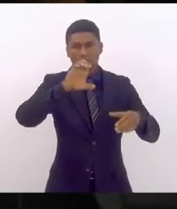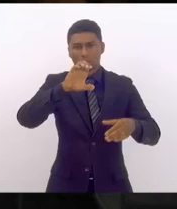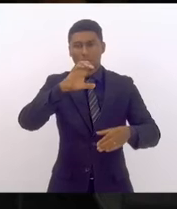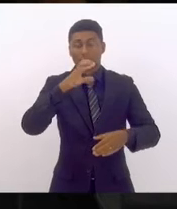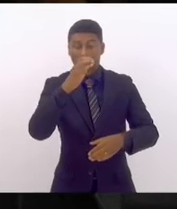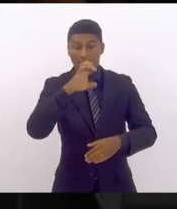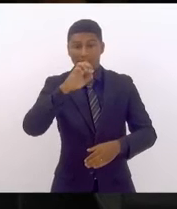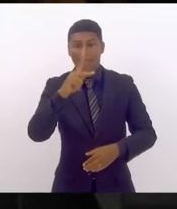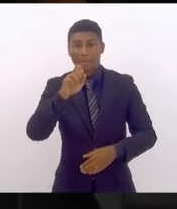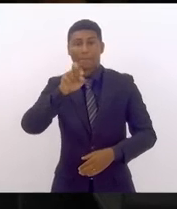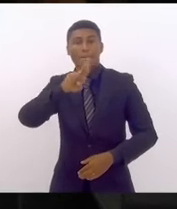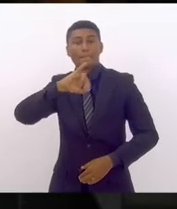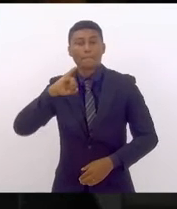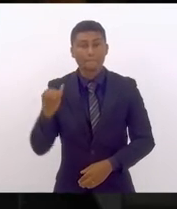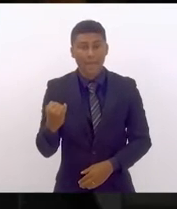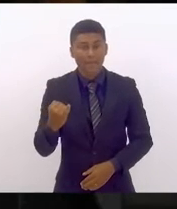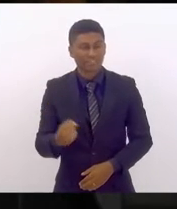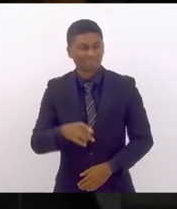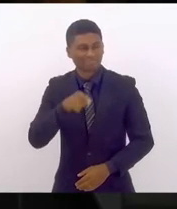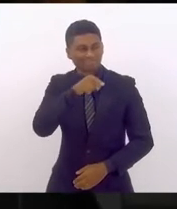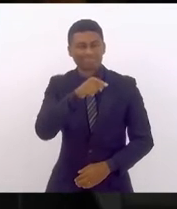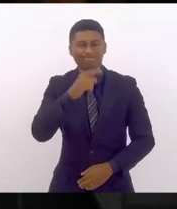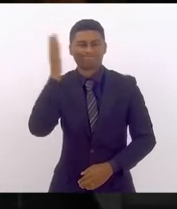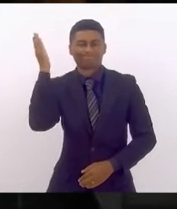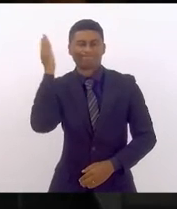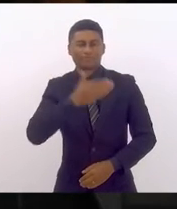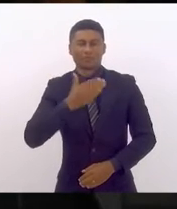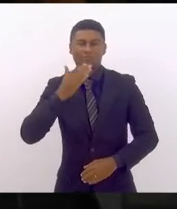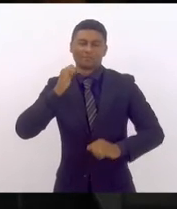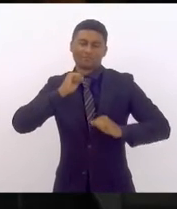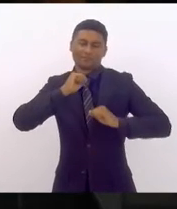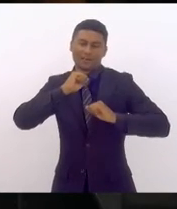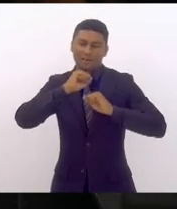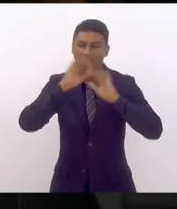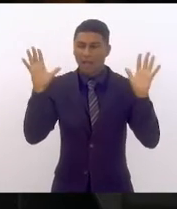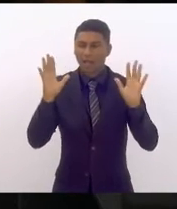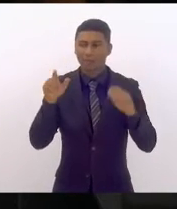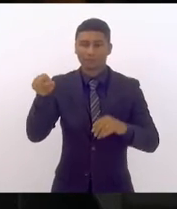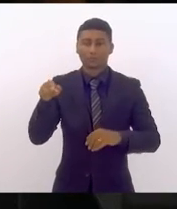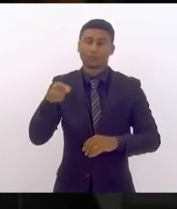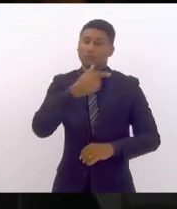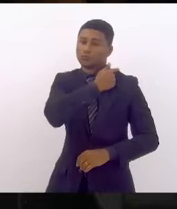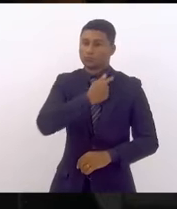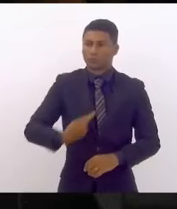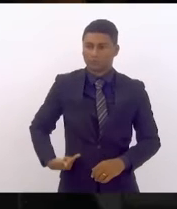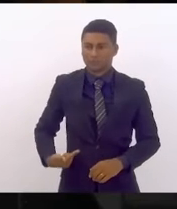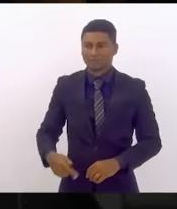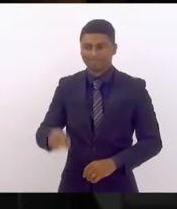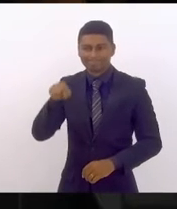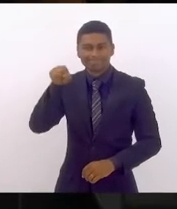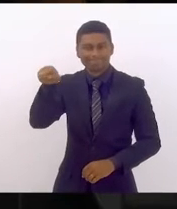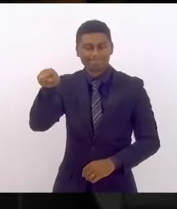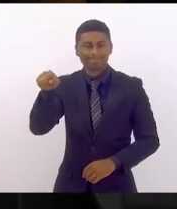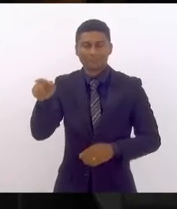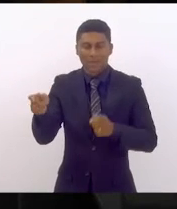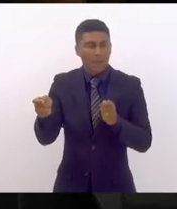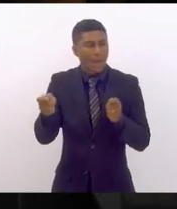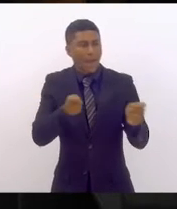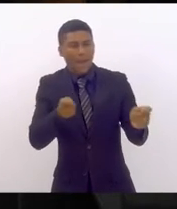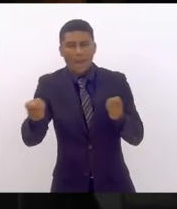ali tem um diagnóstico Claro do próprio governo do descontrole